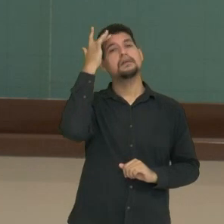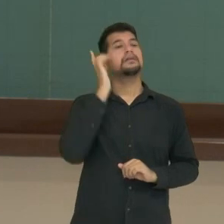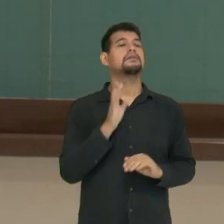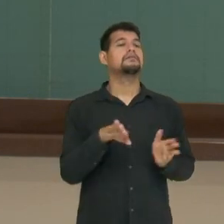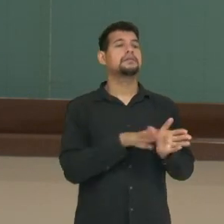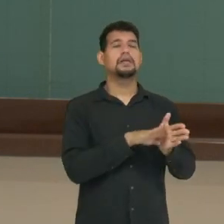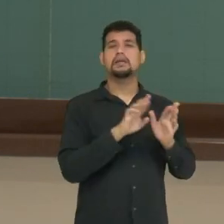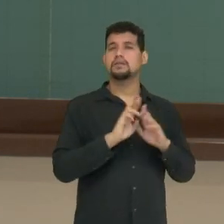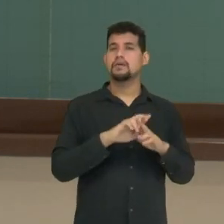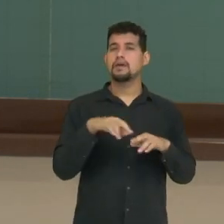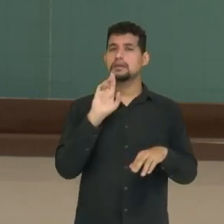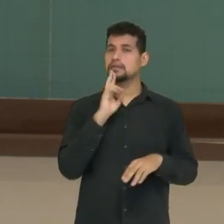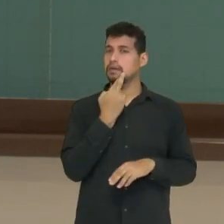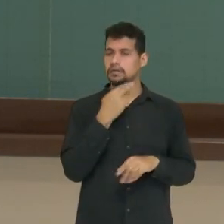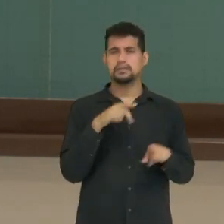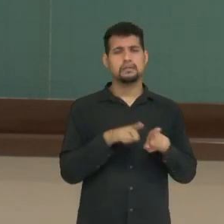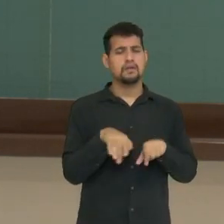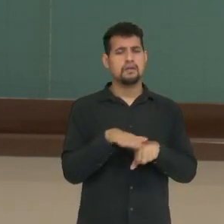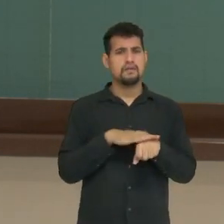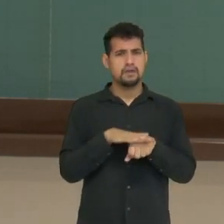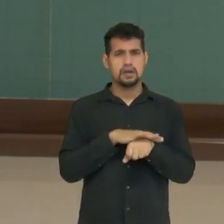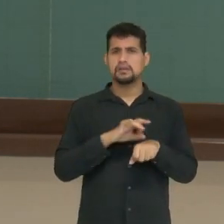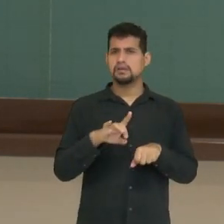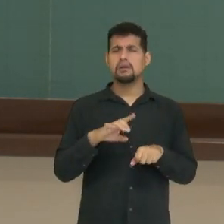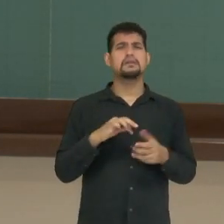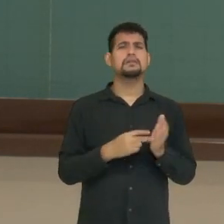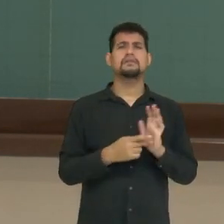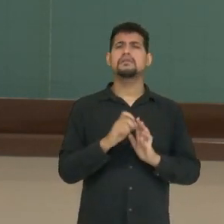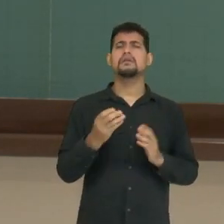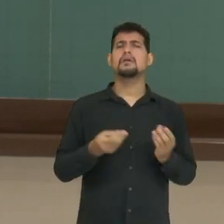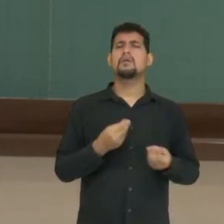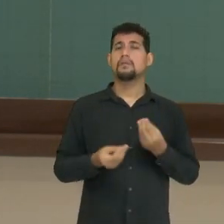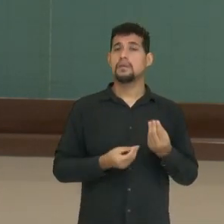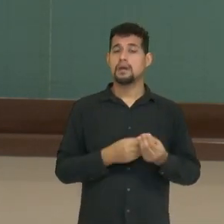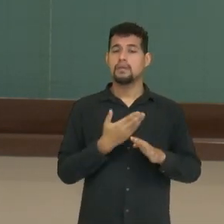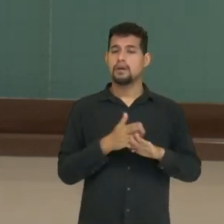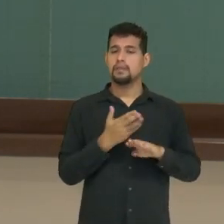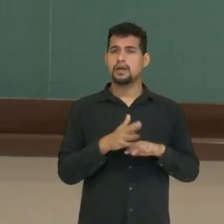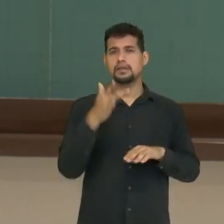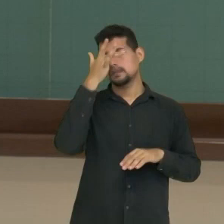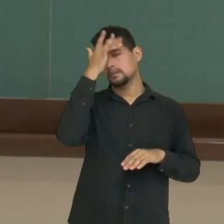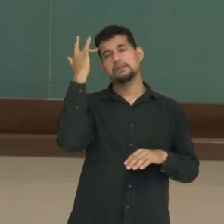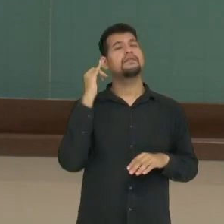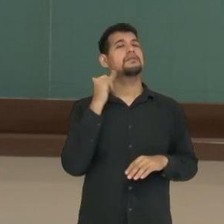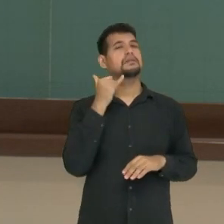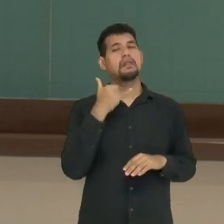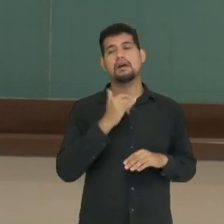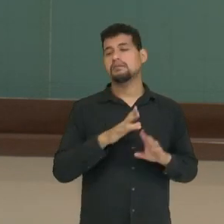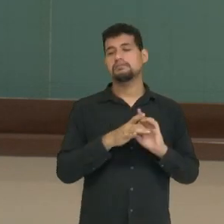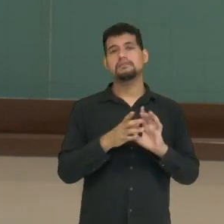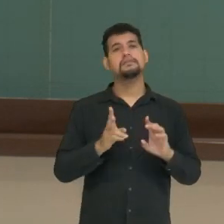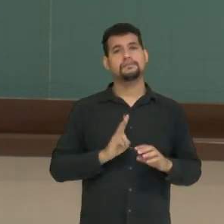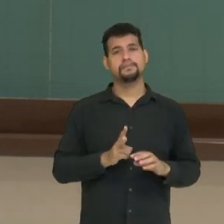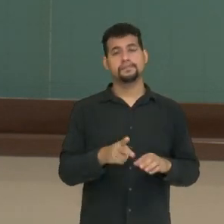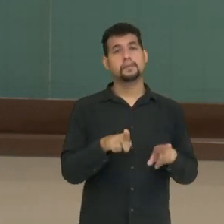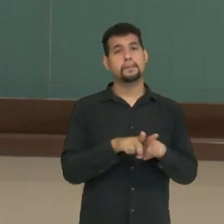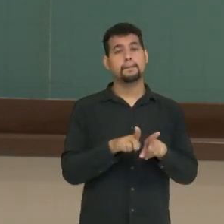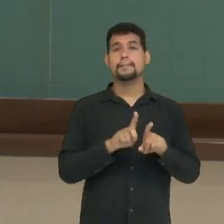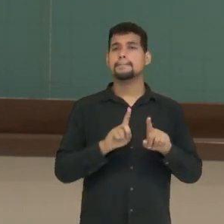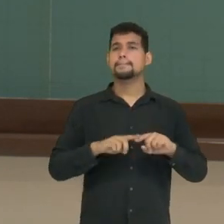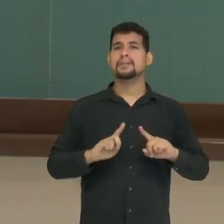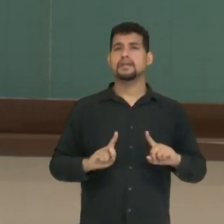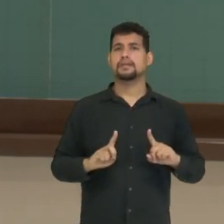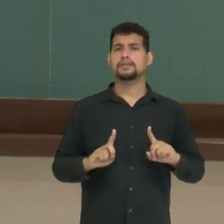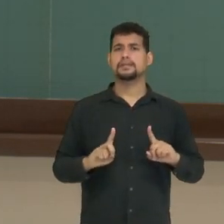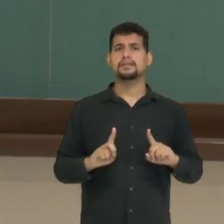restaurante, conversam só entre elas? Não, é uma prática que as pessoas ficam no celular o tempo todo, por assim dizer. Então,